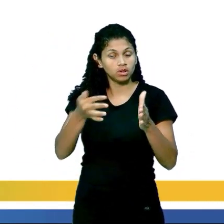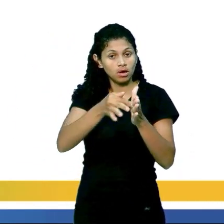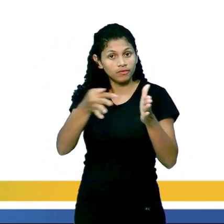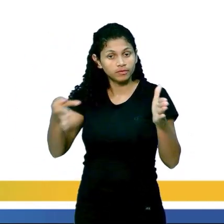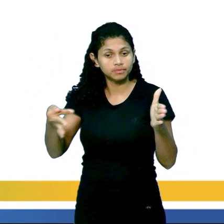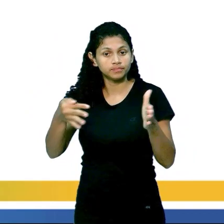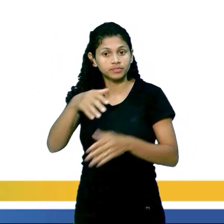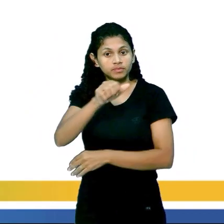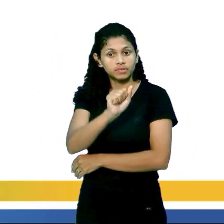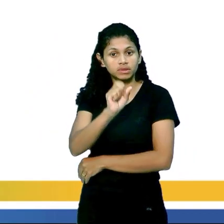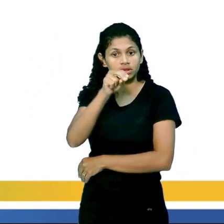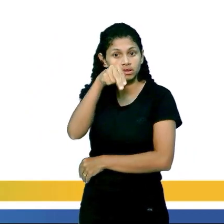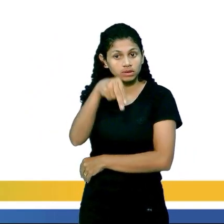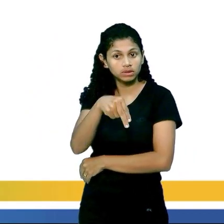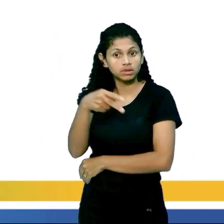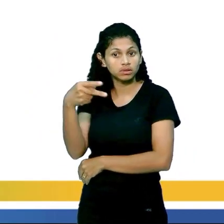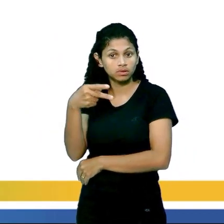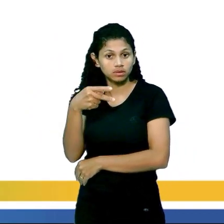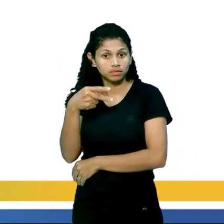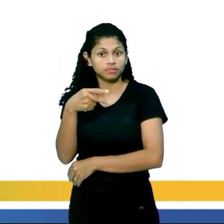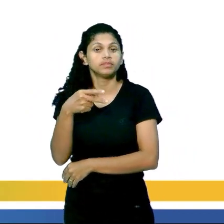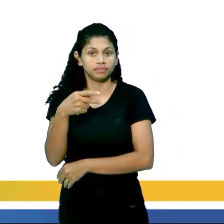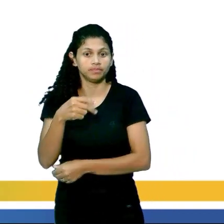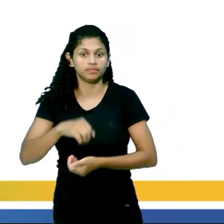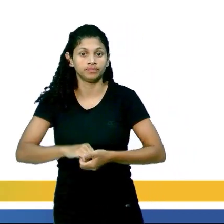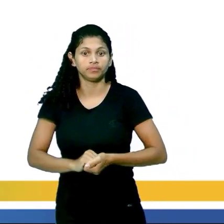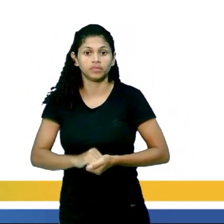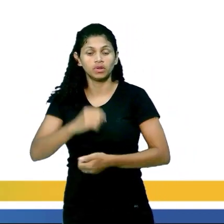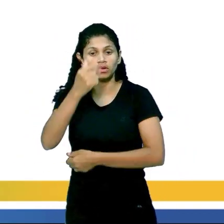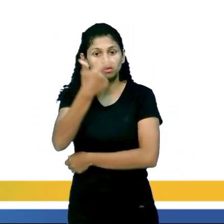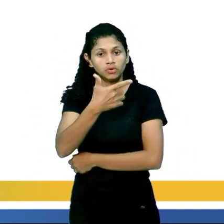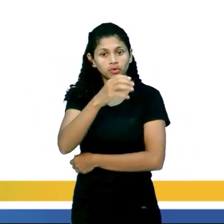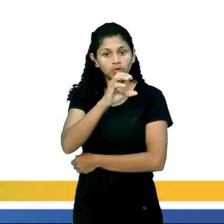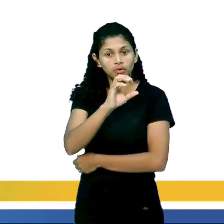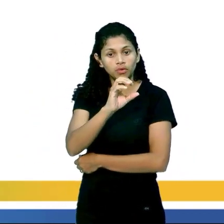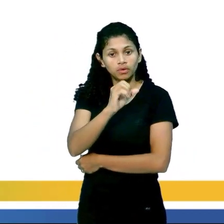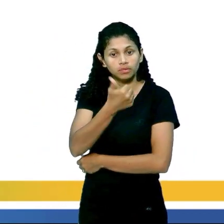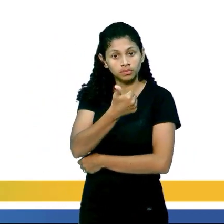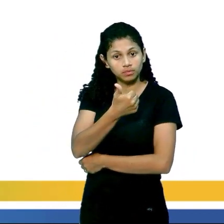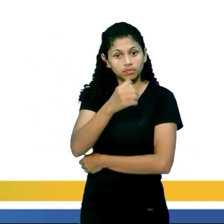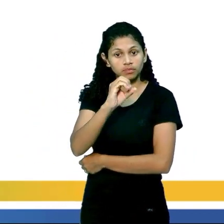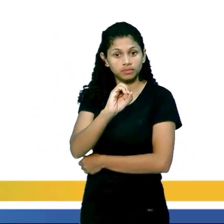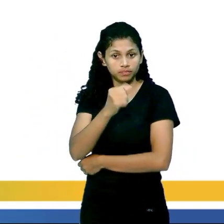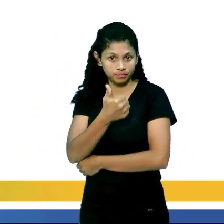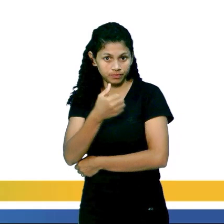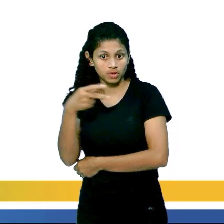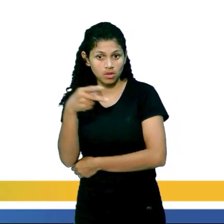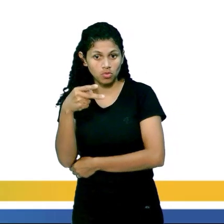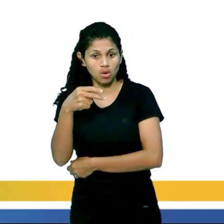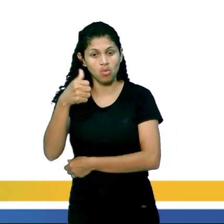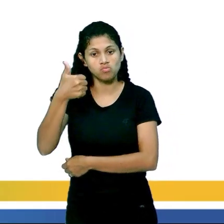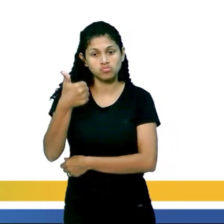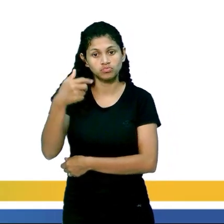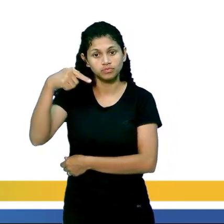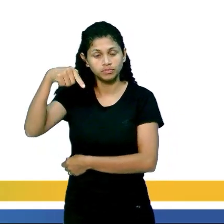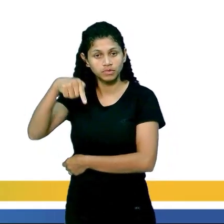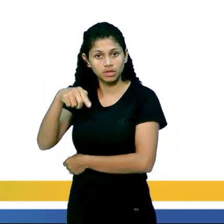2101, que é o último termo, é igual ao 1755, o